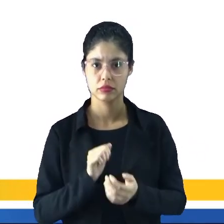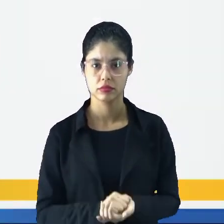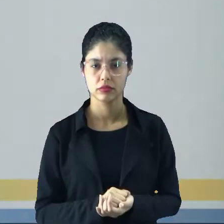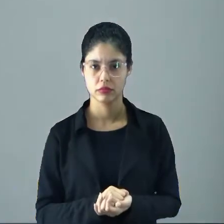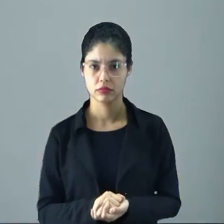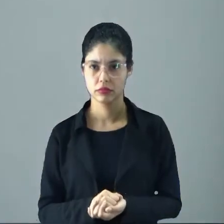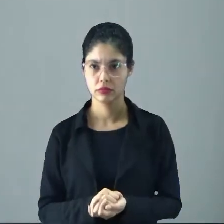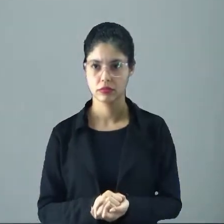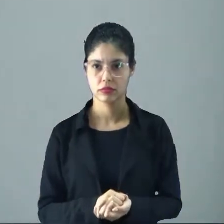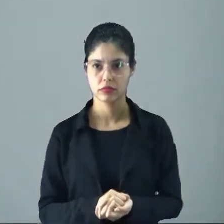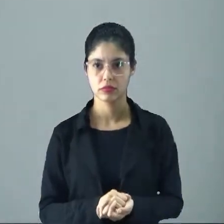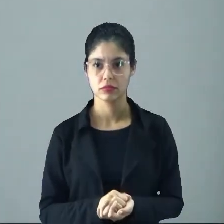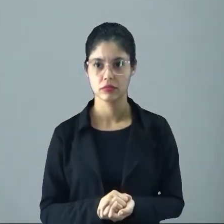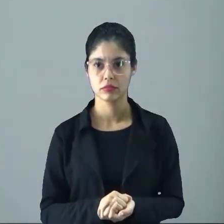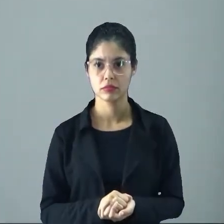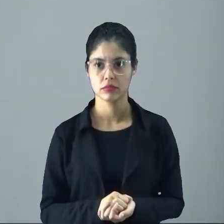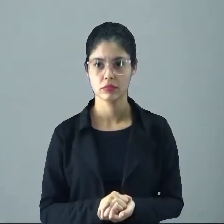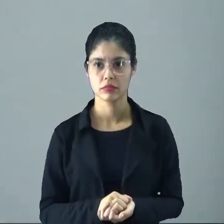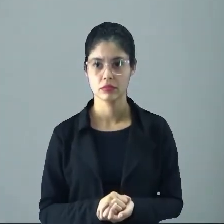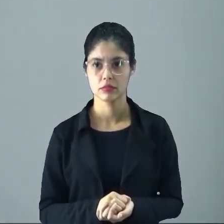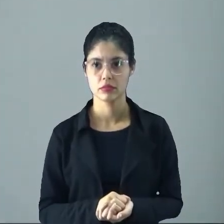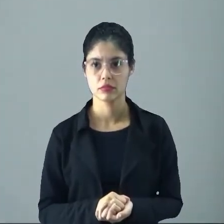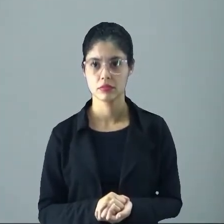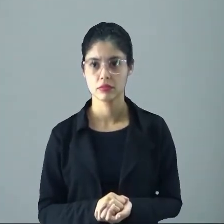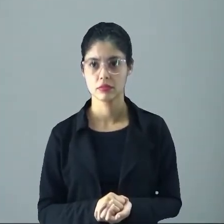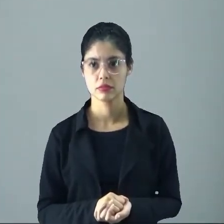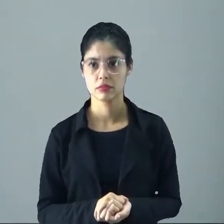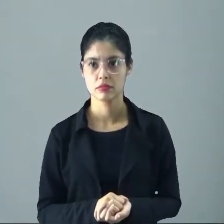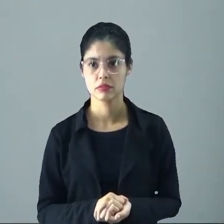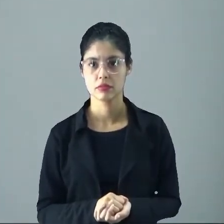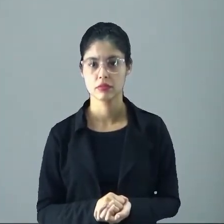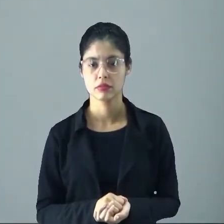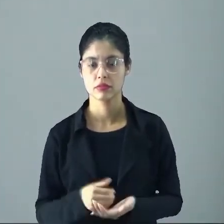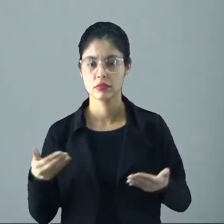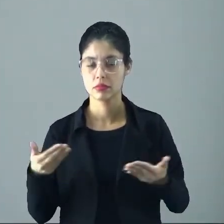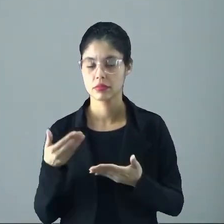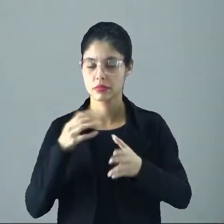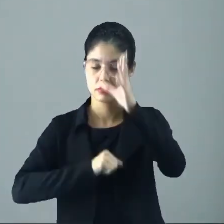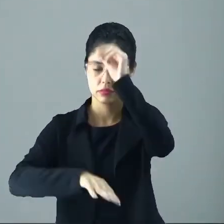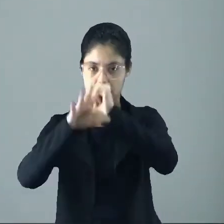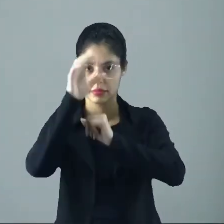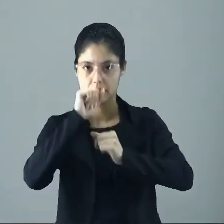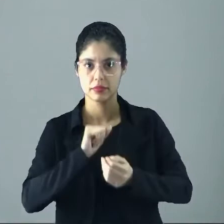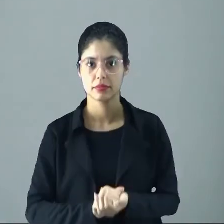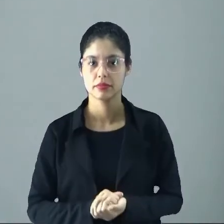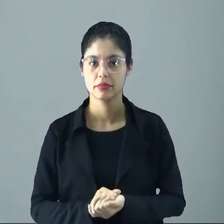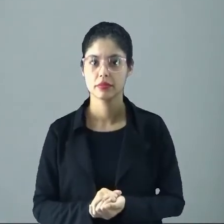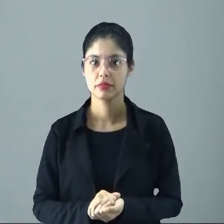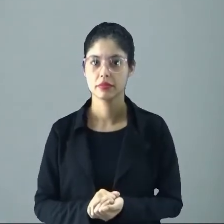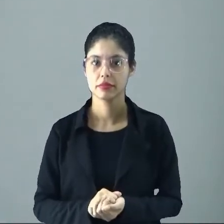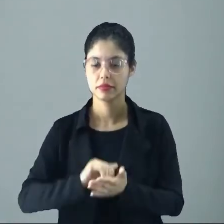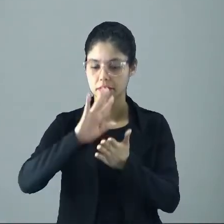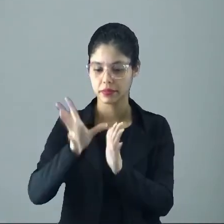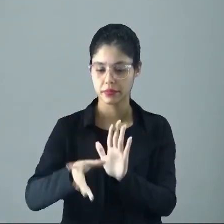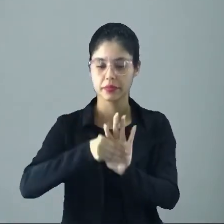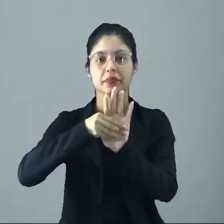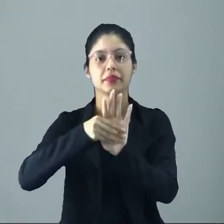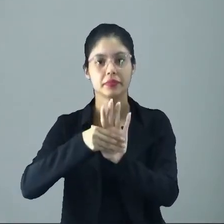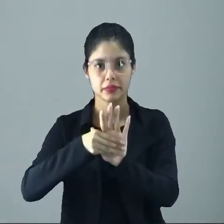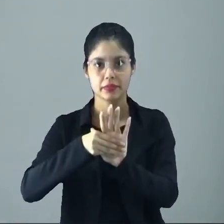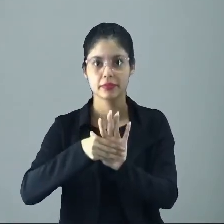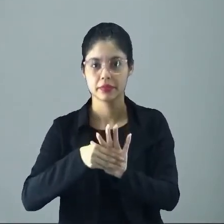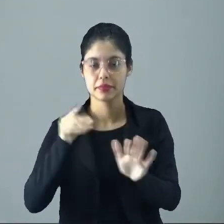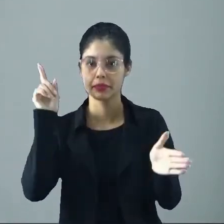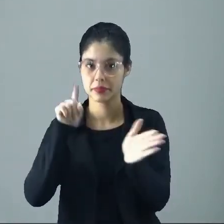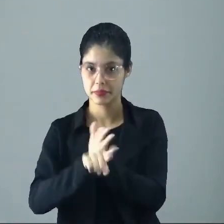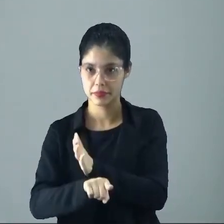o nosso conhecimento, o nosso aprendizado de hoje aqui, vamos aplicar em